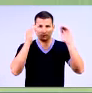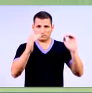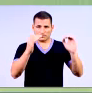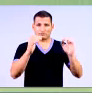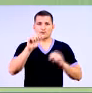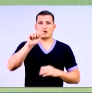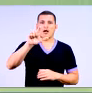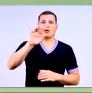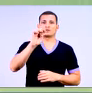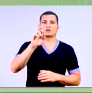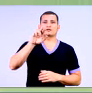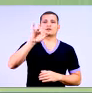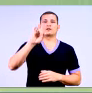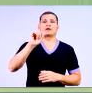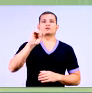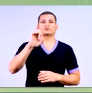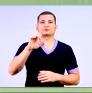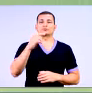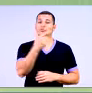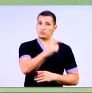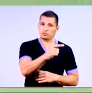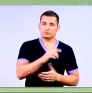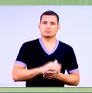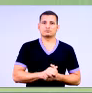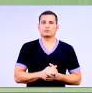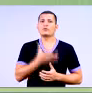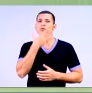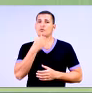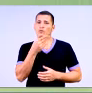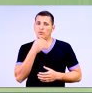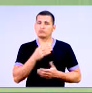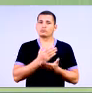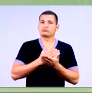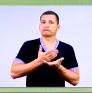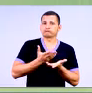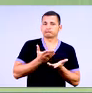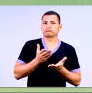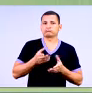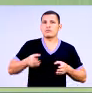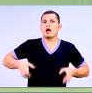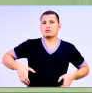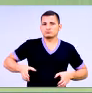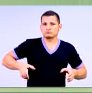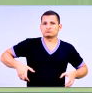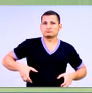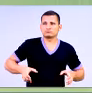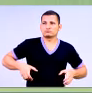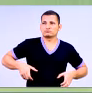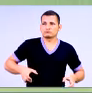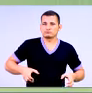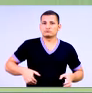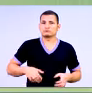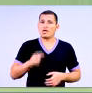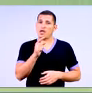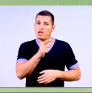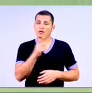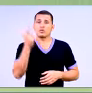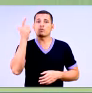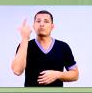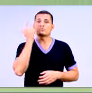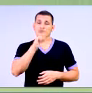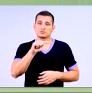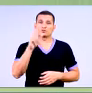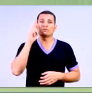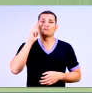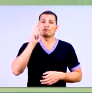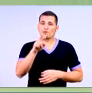outro. Esse caso do rapaz que passou a andar de cadeira de roda, a partir daí, ele conseguiu